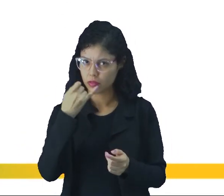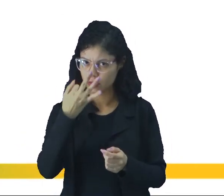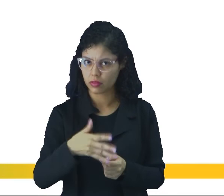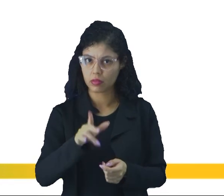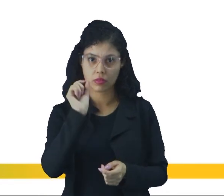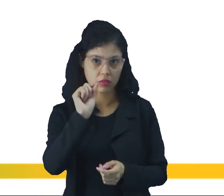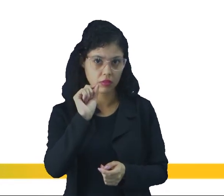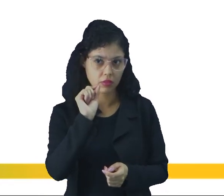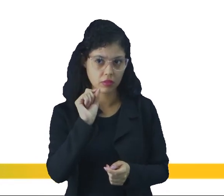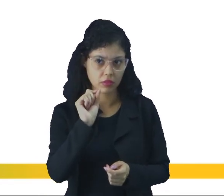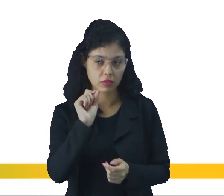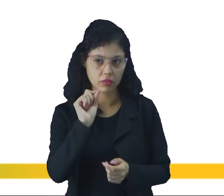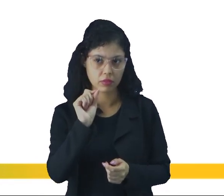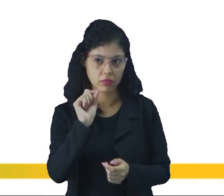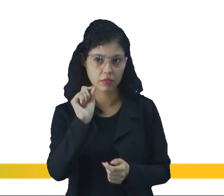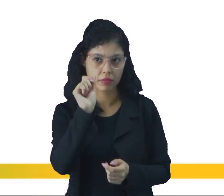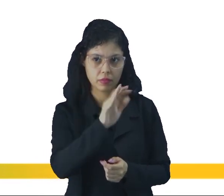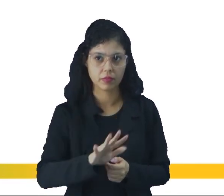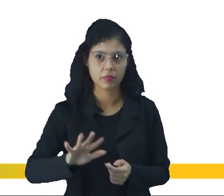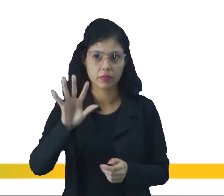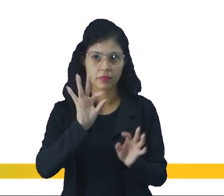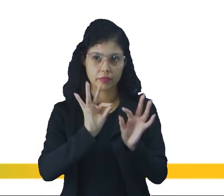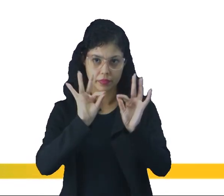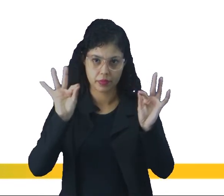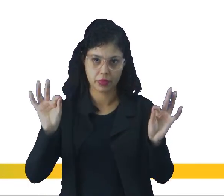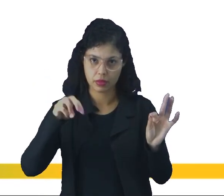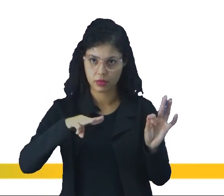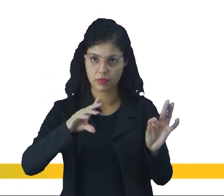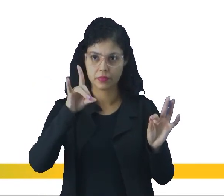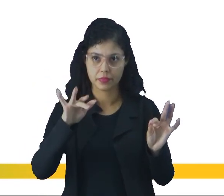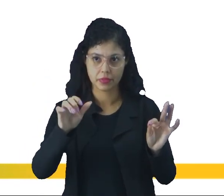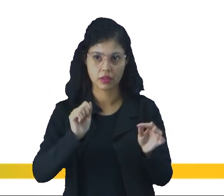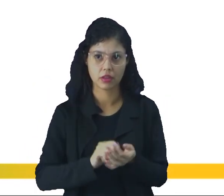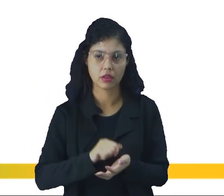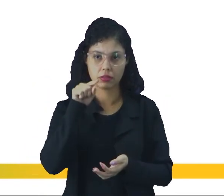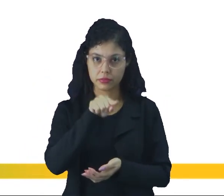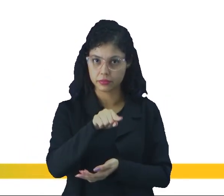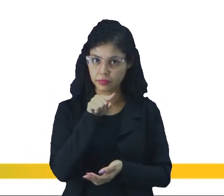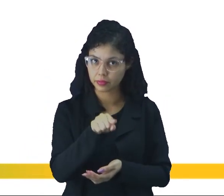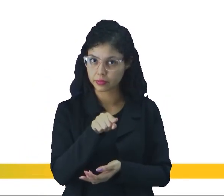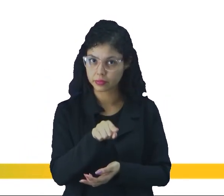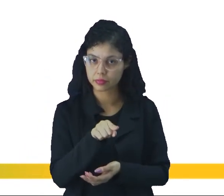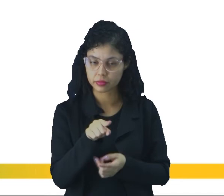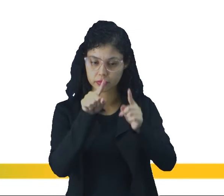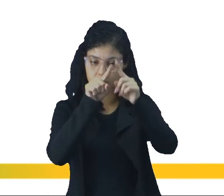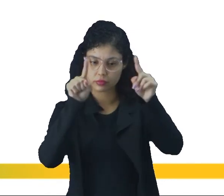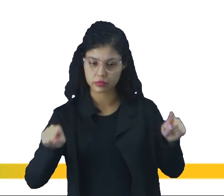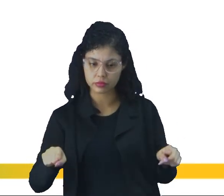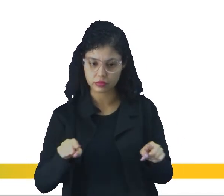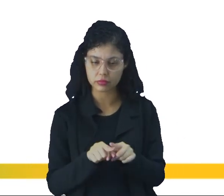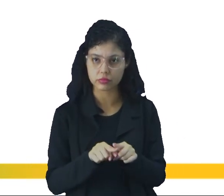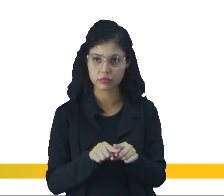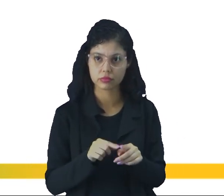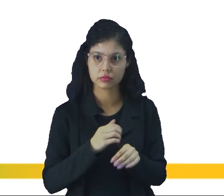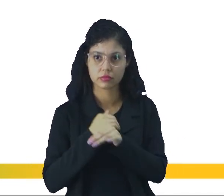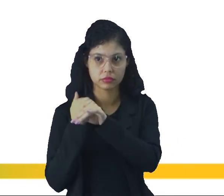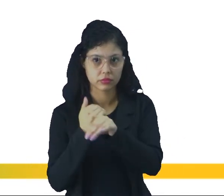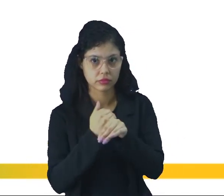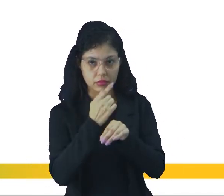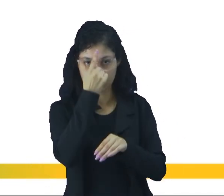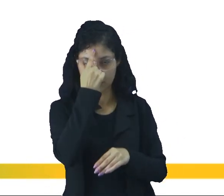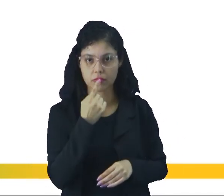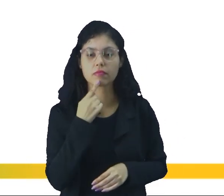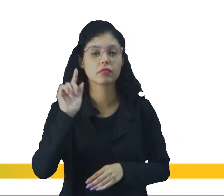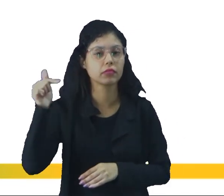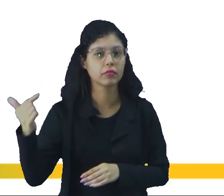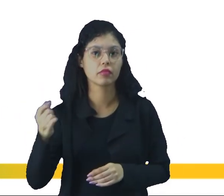dizendo que as áreas, ó, mesma medida. Espera aí, pessoal. Aqui, a área do retângulo tem que ser igual à área dessa